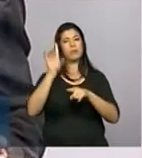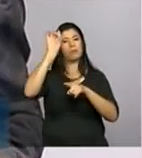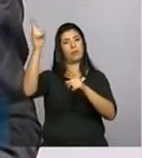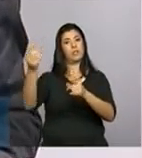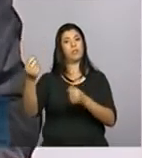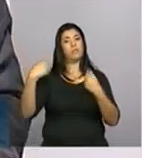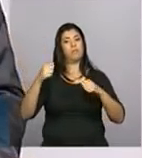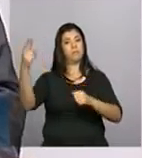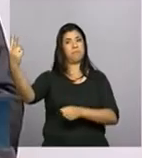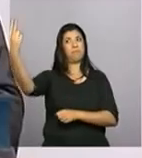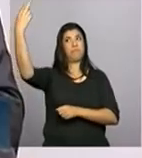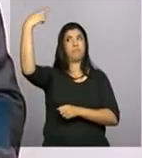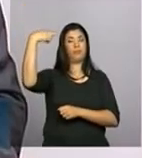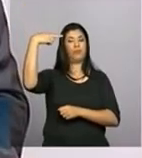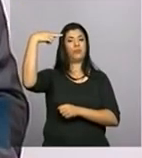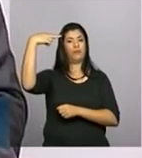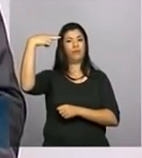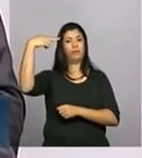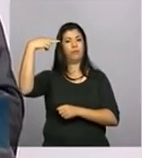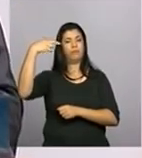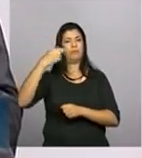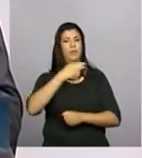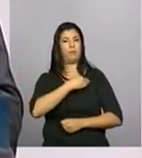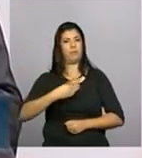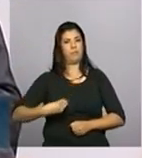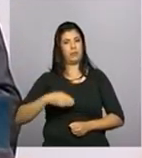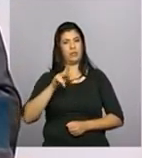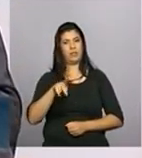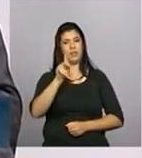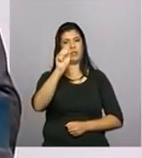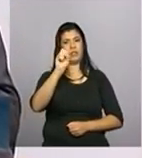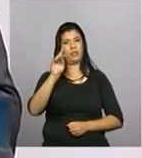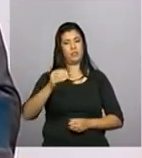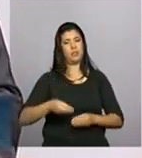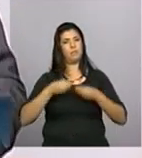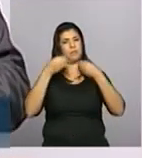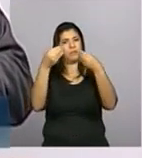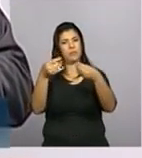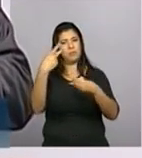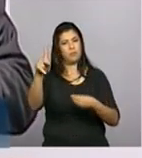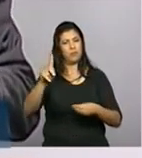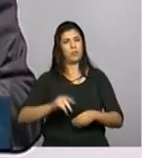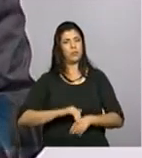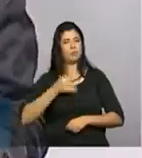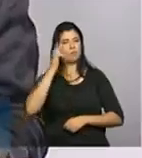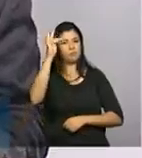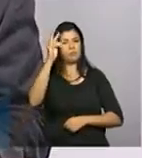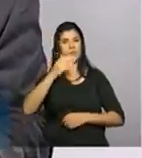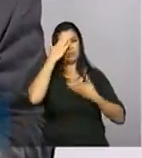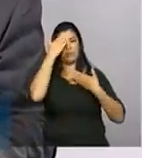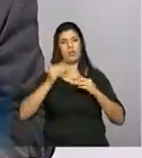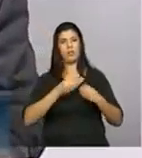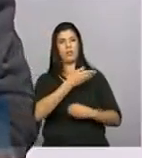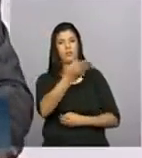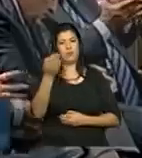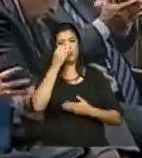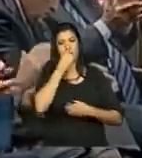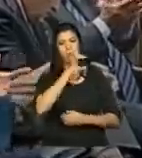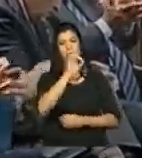deve olhar lá de cima. Ministro Cassabe, lhe desejo muito sucesso. Muito obrigado a todos. Um bom